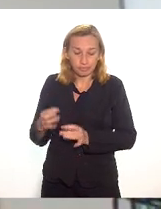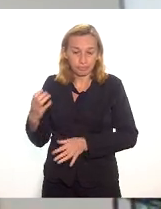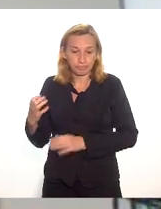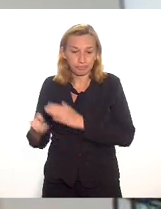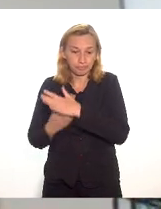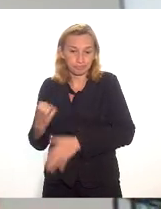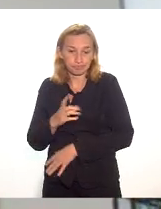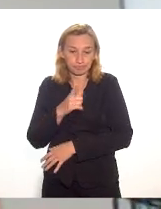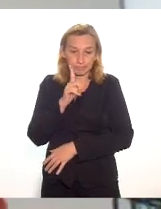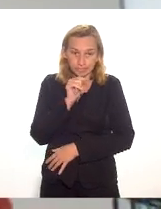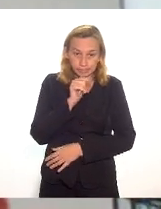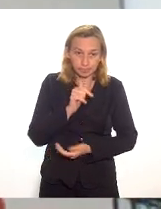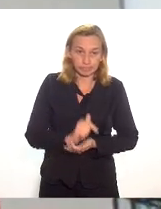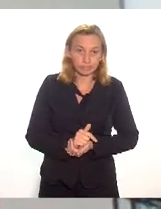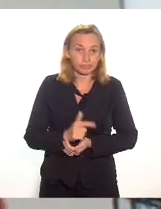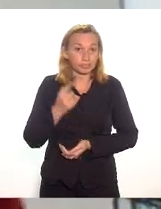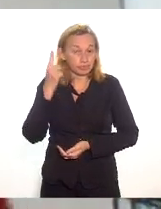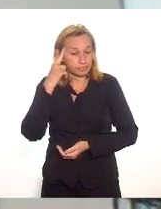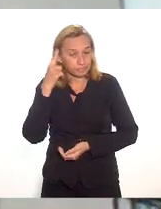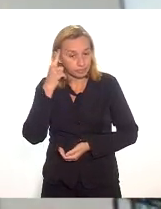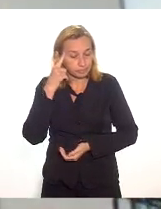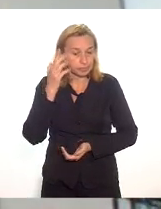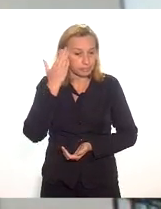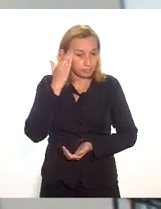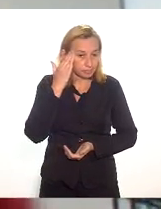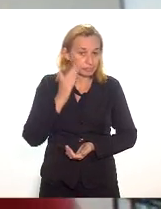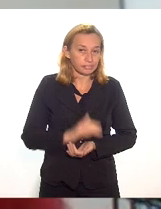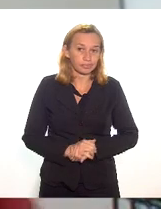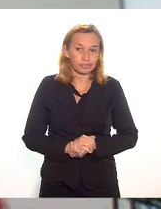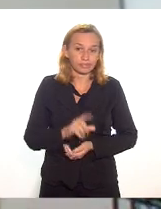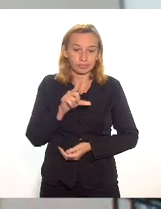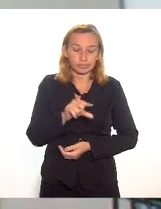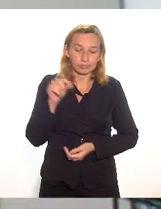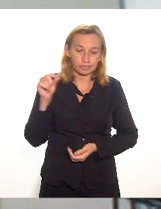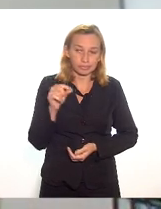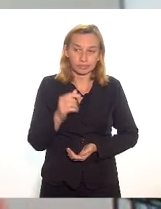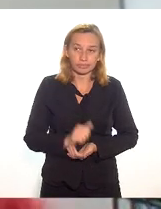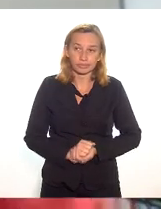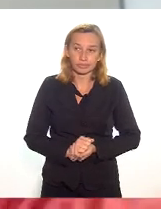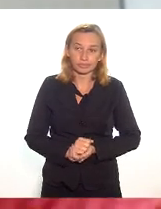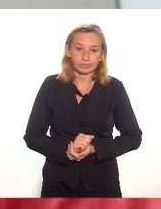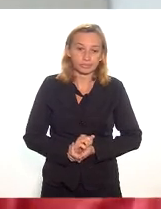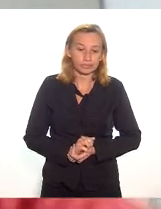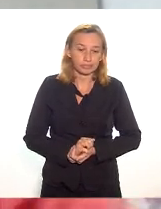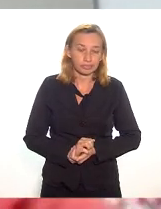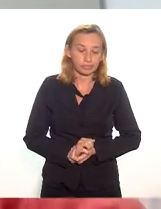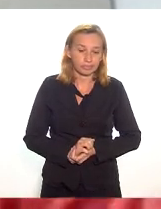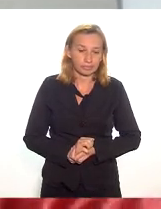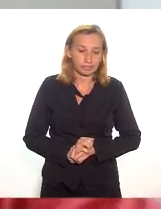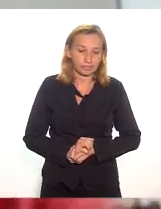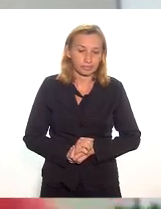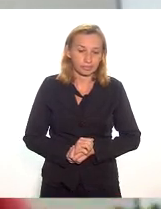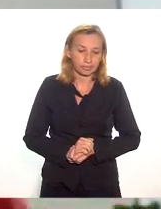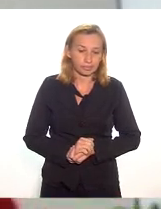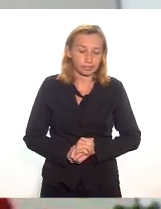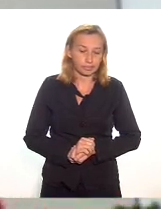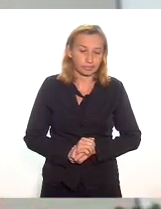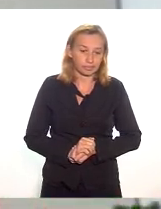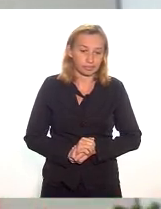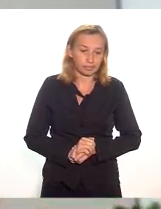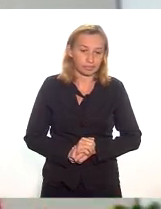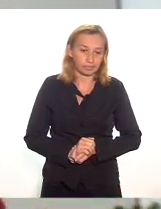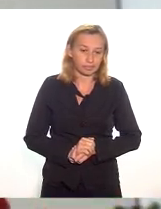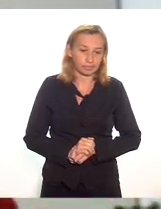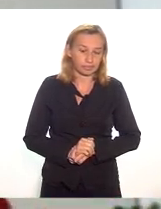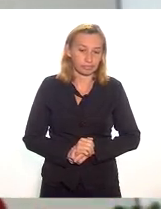que, nesse momento, quando o governo federal exclui o Rio do regime de recuperação fiscal, tenta impor condições draconianas